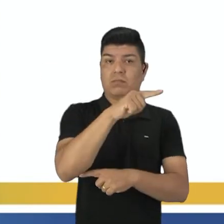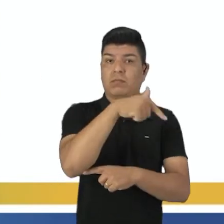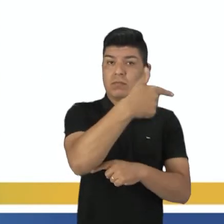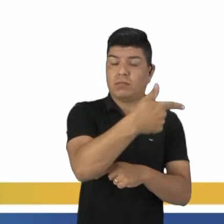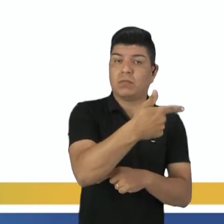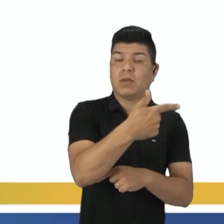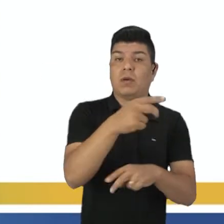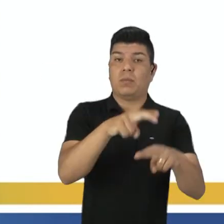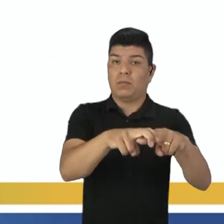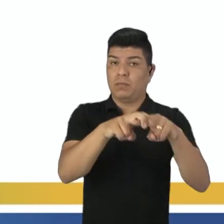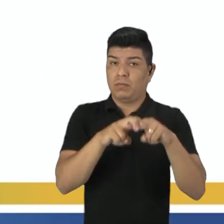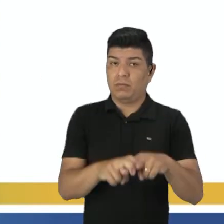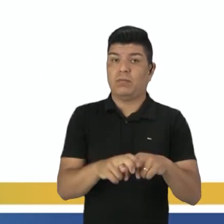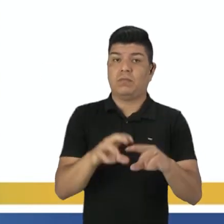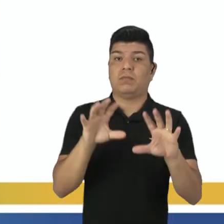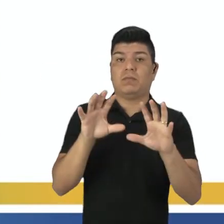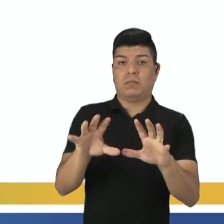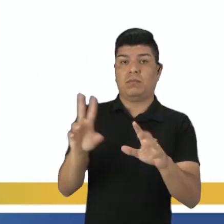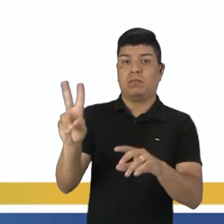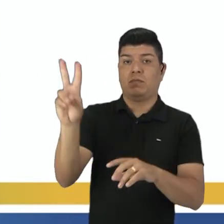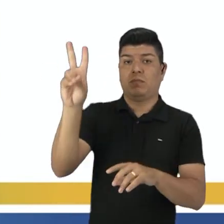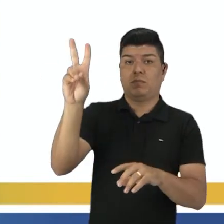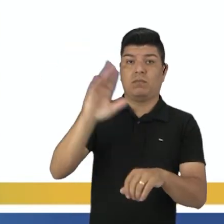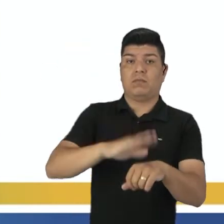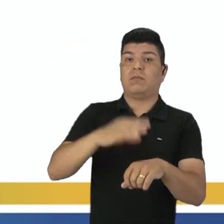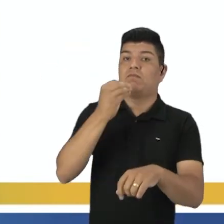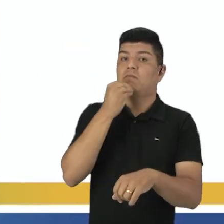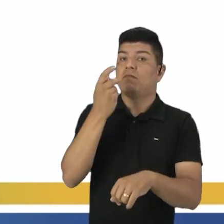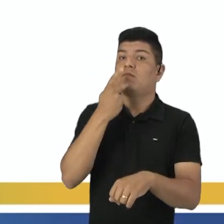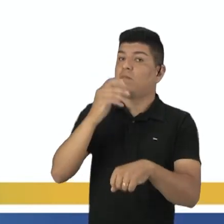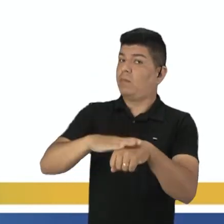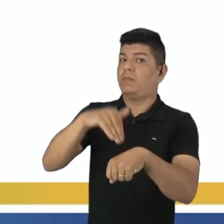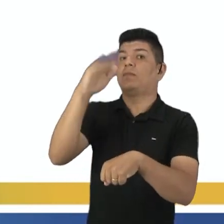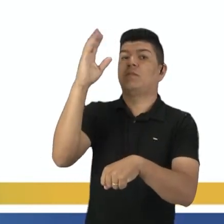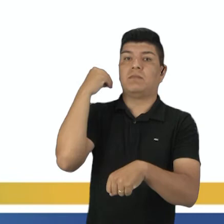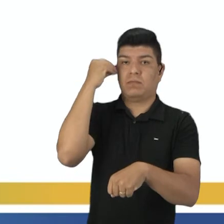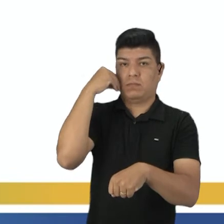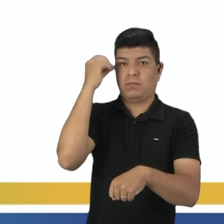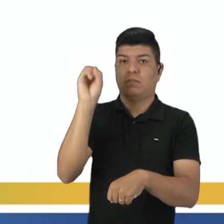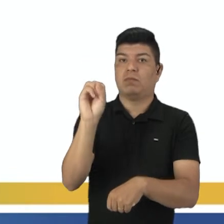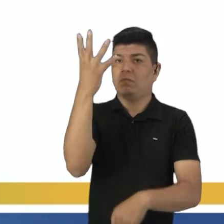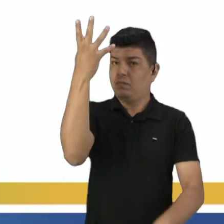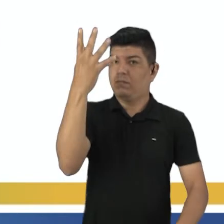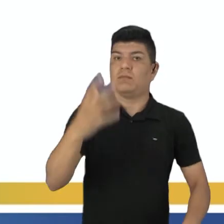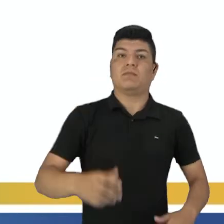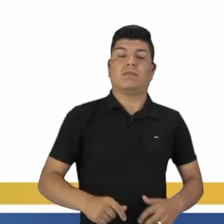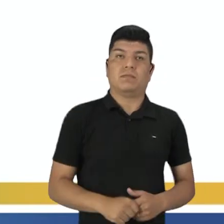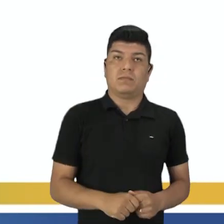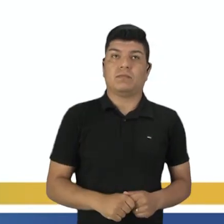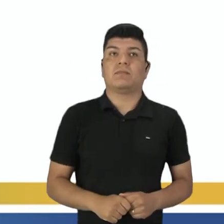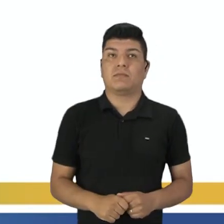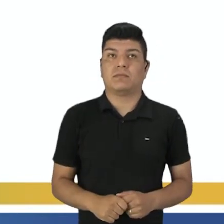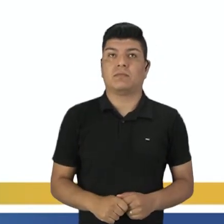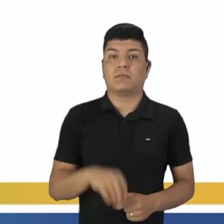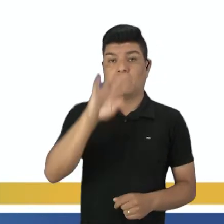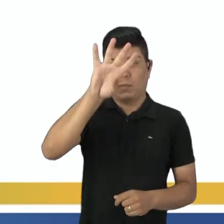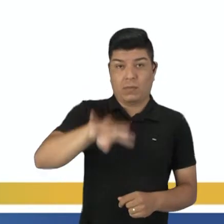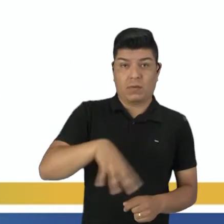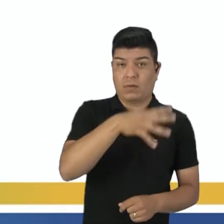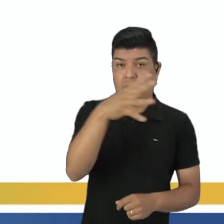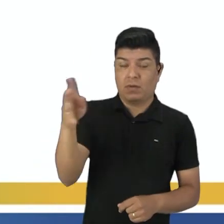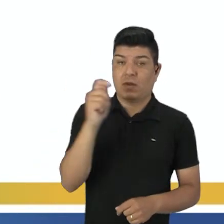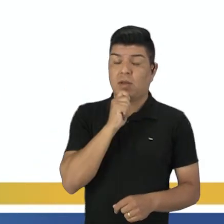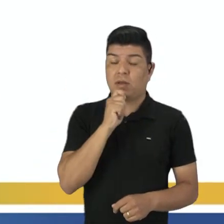com isso, eu posso inferir aí que esse valor tem maior probabilidade de ocorrer nesse experimento. Então, com essa tabela ainda, eu